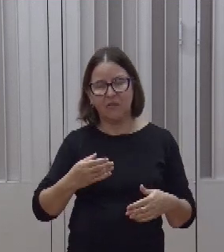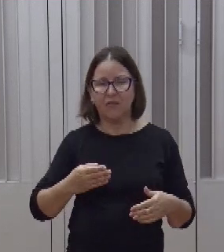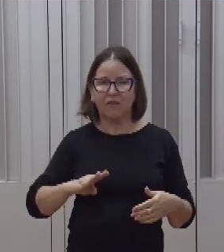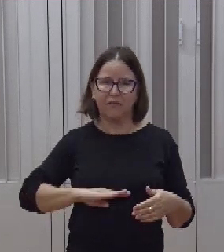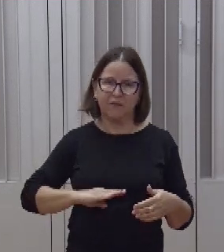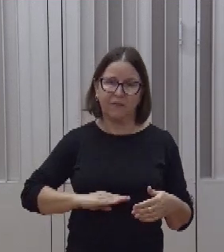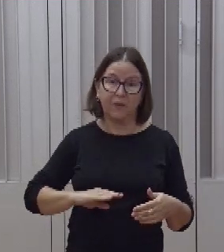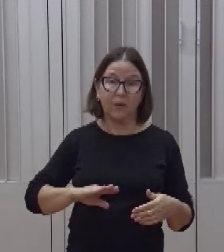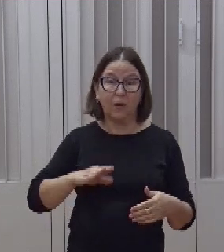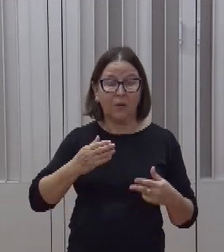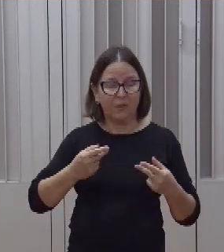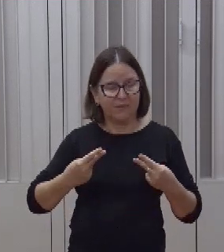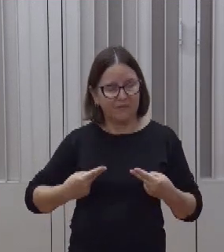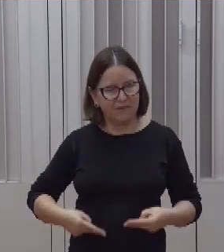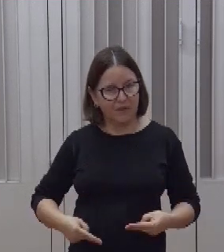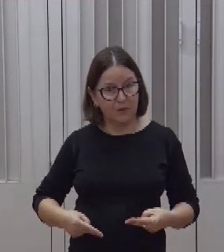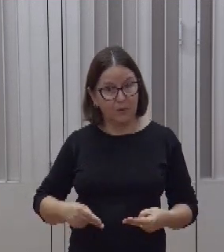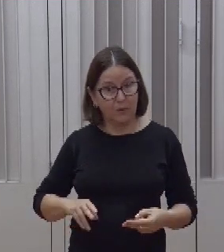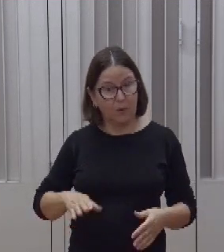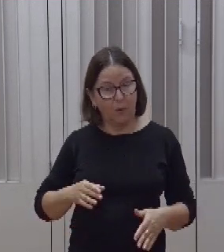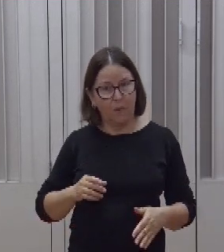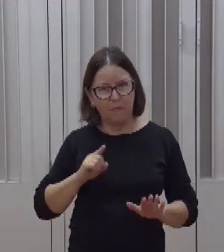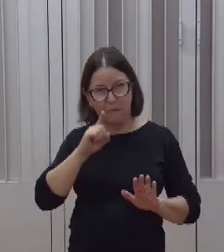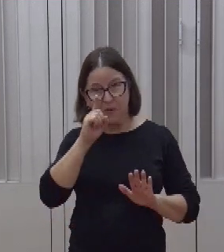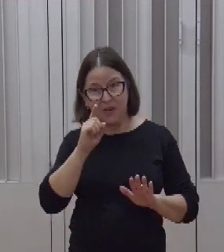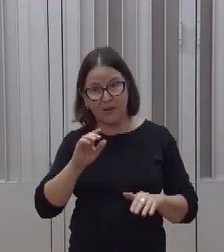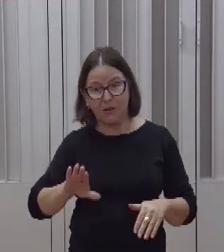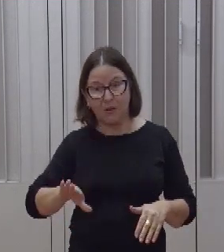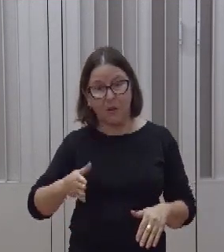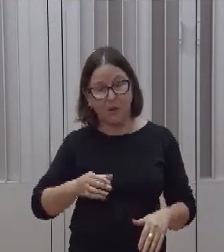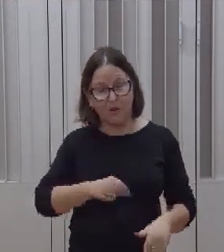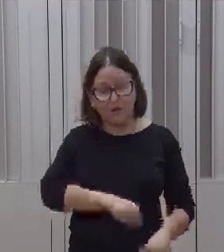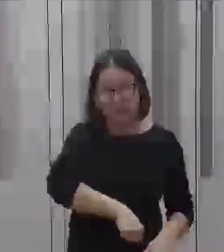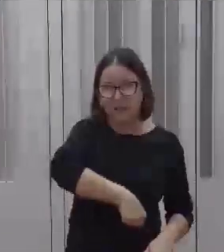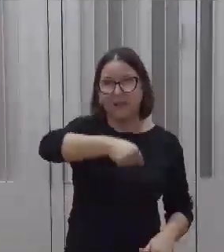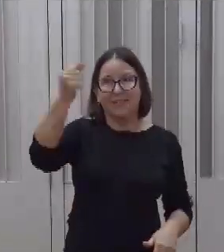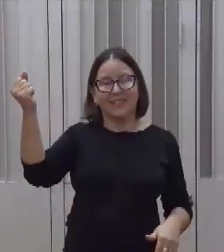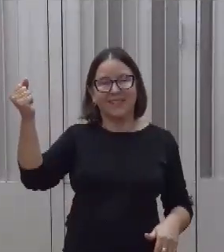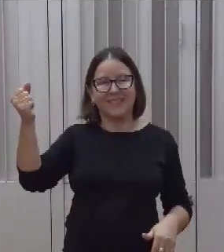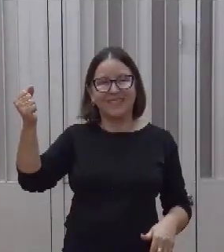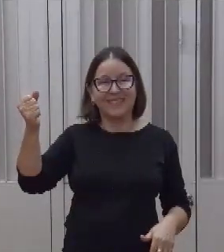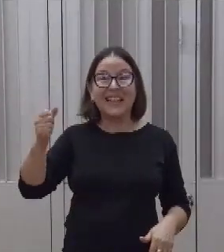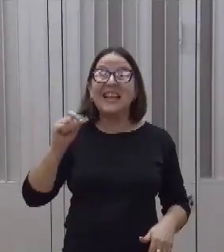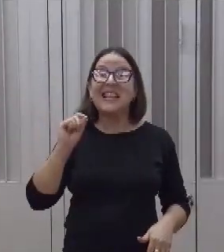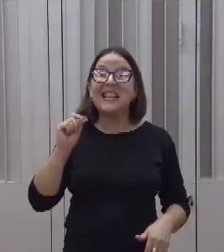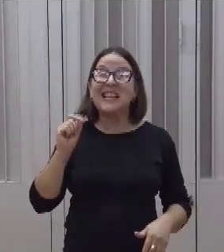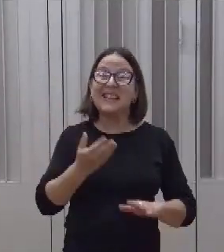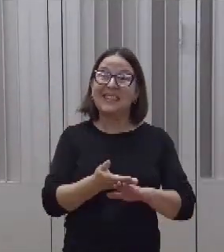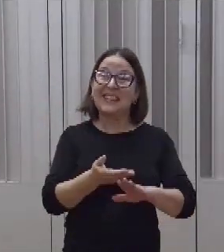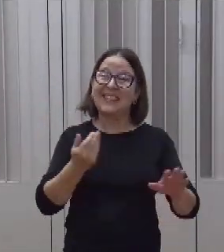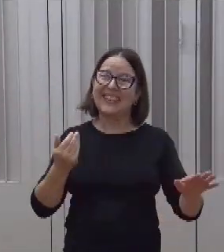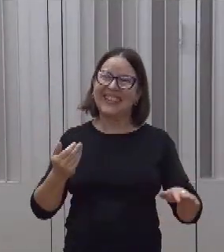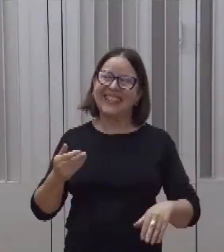fome, ou nudez, ou perigo, ou espada? Quem nos separará do amor de Cristo?